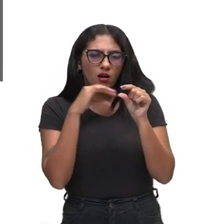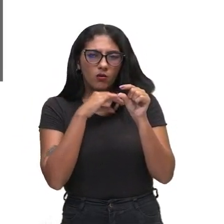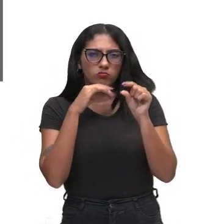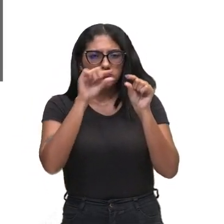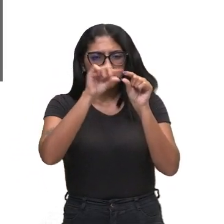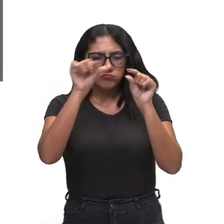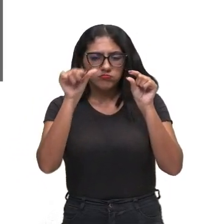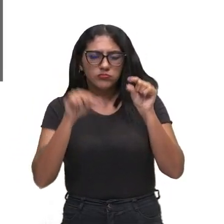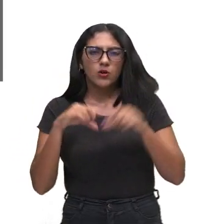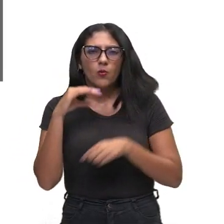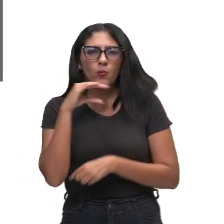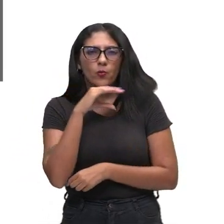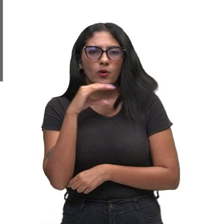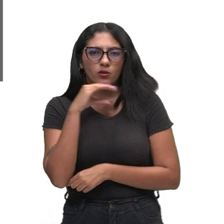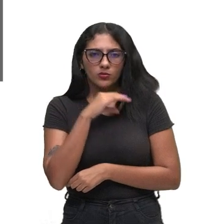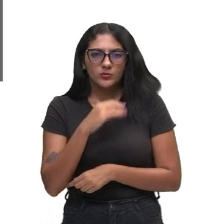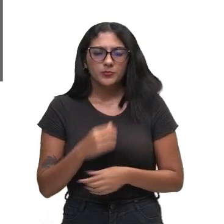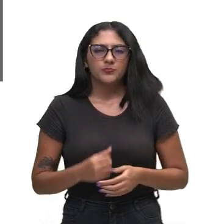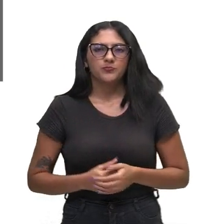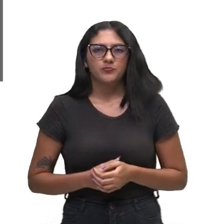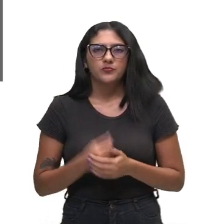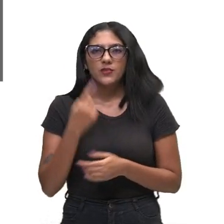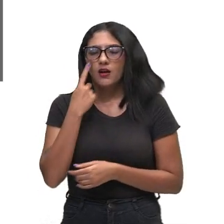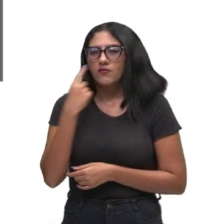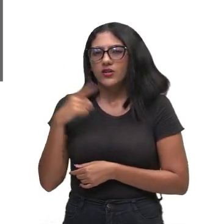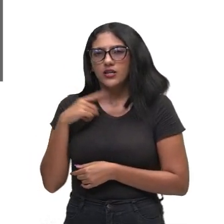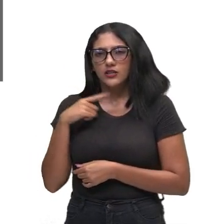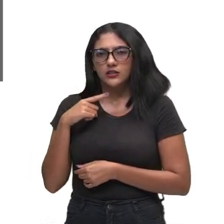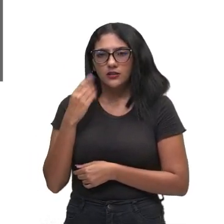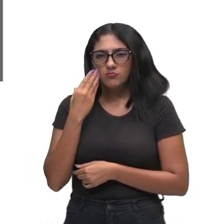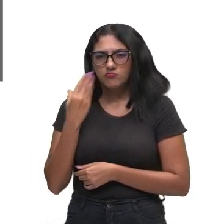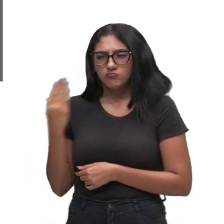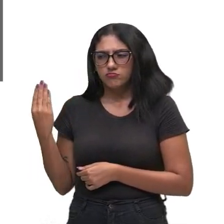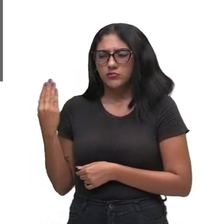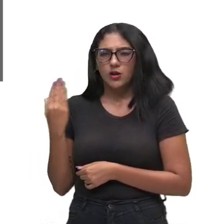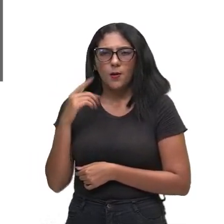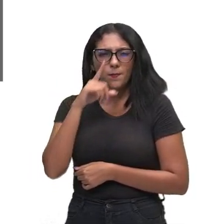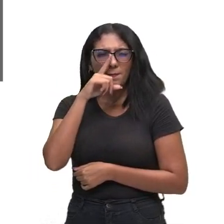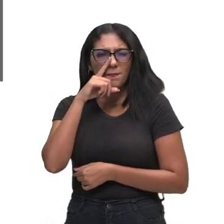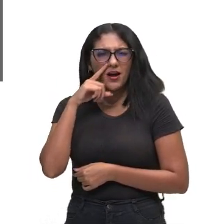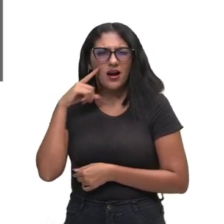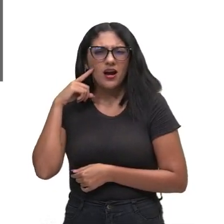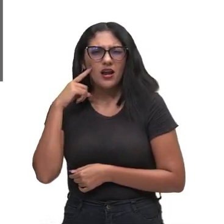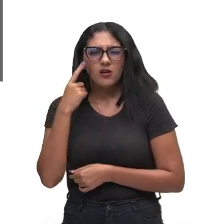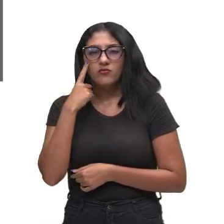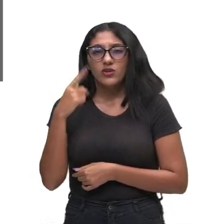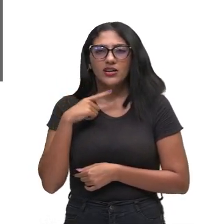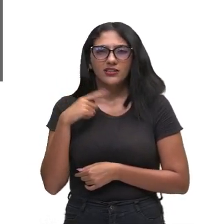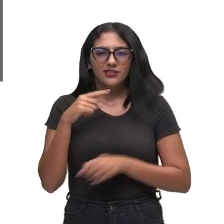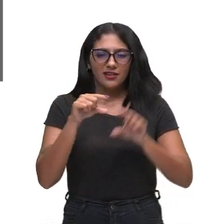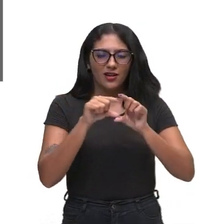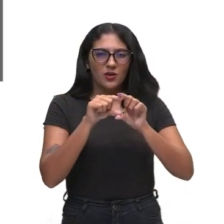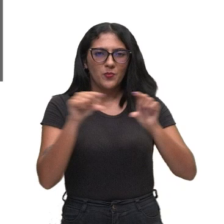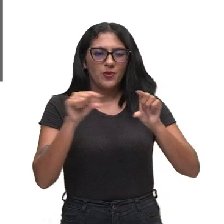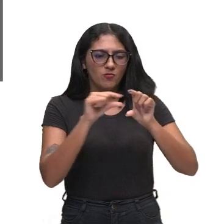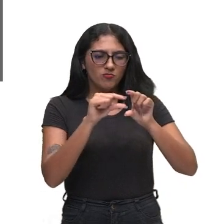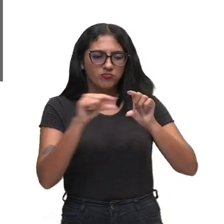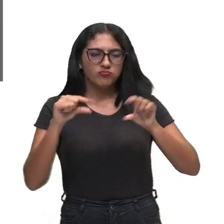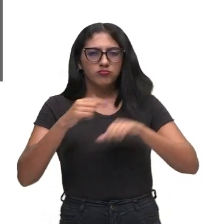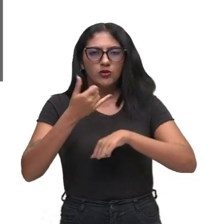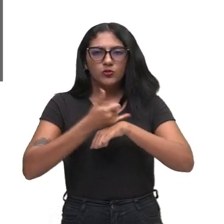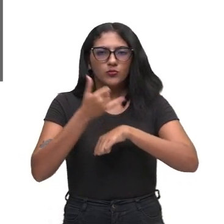e lá em amarelo, lá embaixo, onde a seta está chegando, é o pistão. E percebam